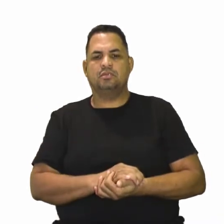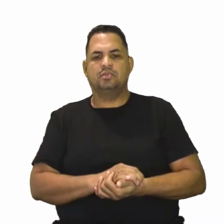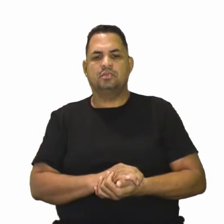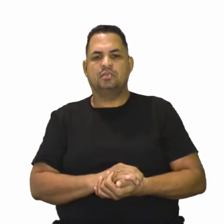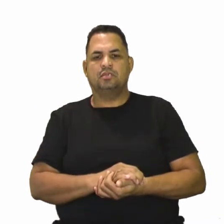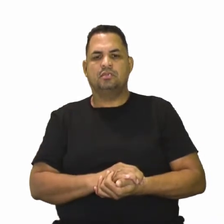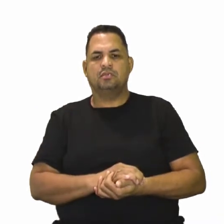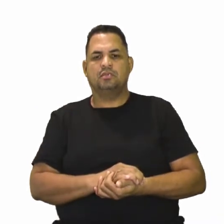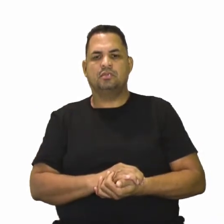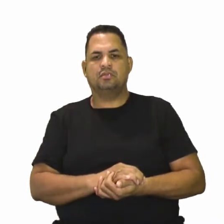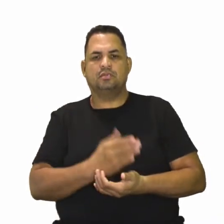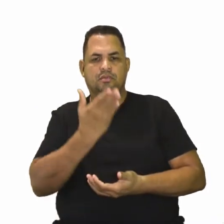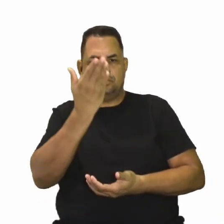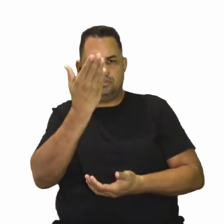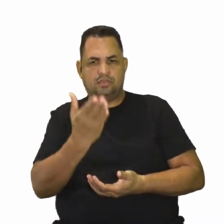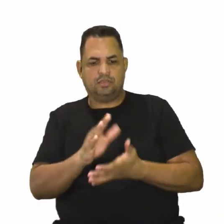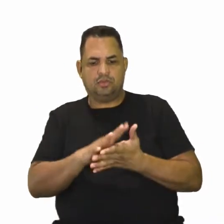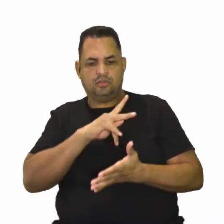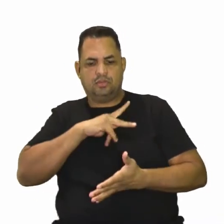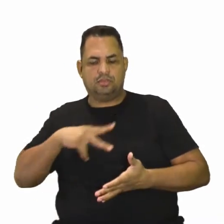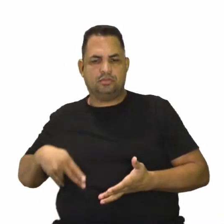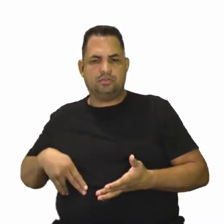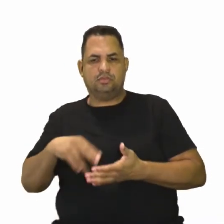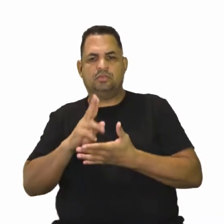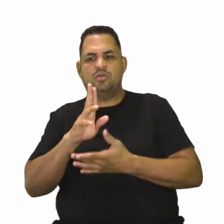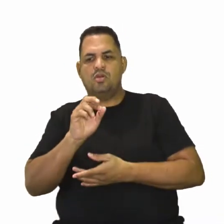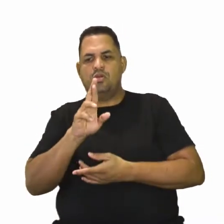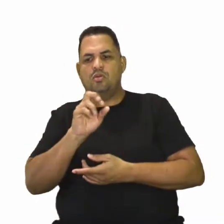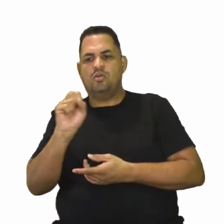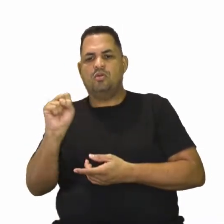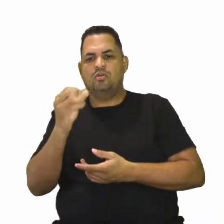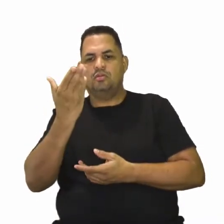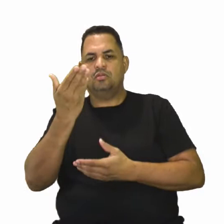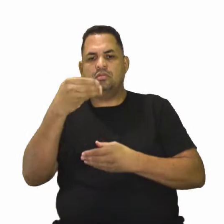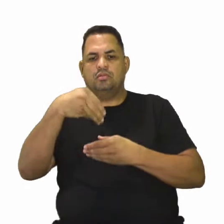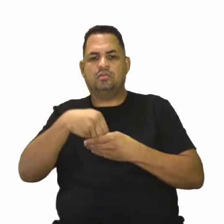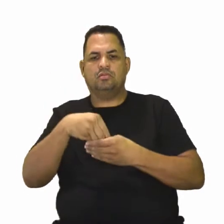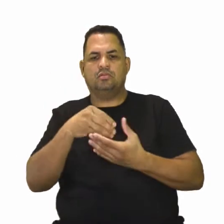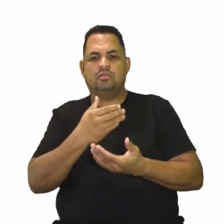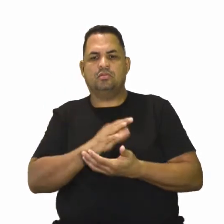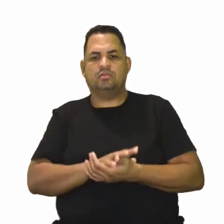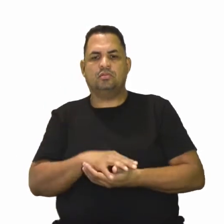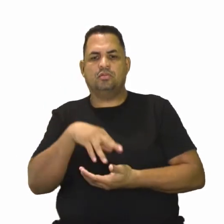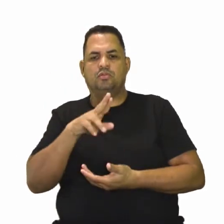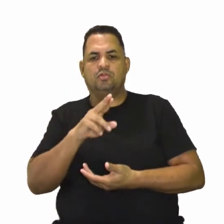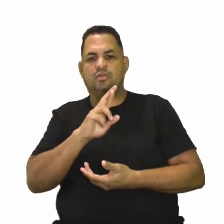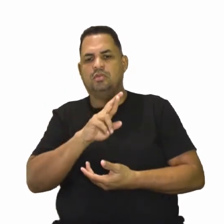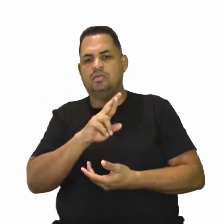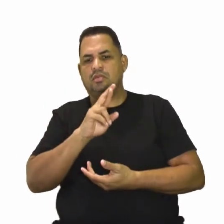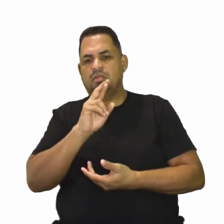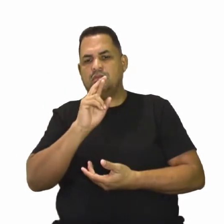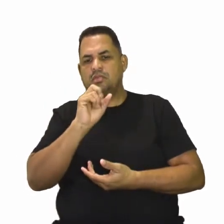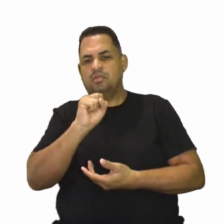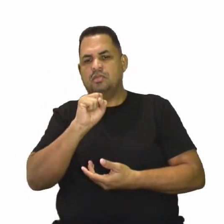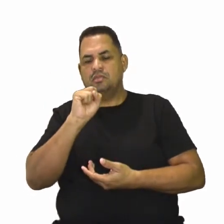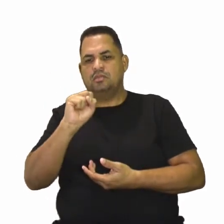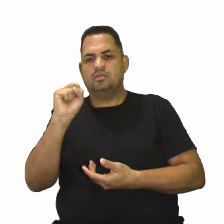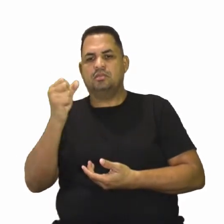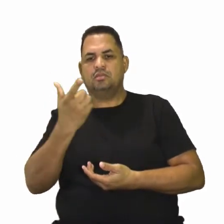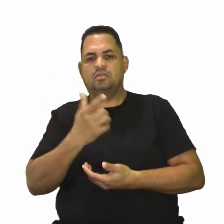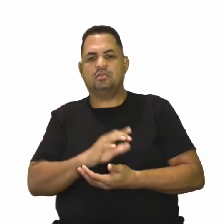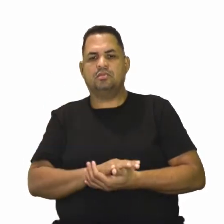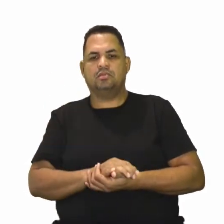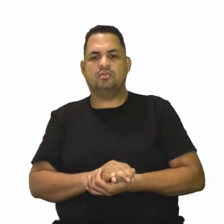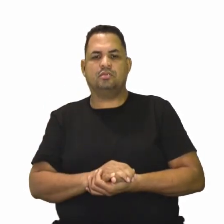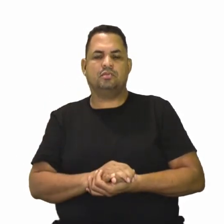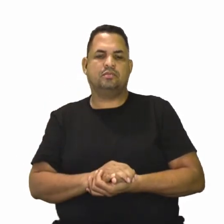Aí, a figura do Mikhail Gorbachev, dentro da União das Repúblicas Socialistas Soviéticas,